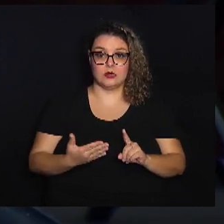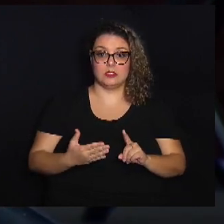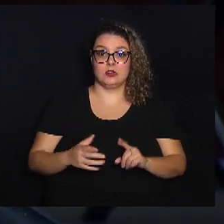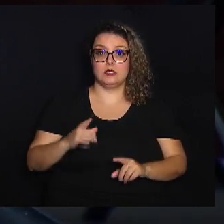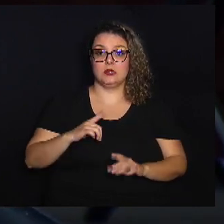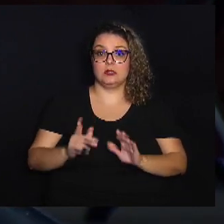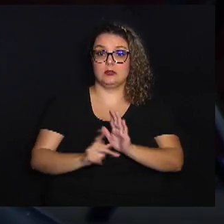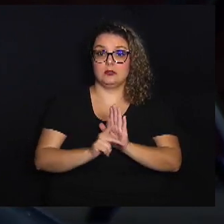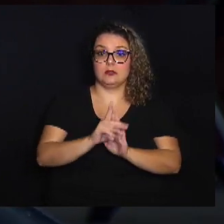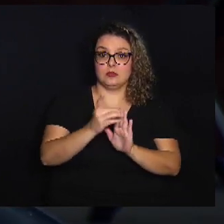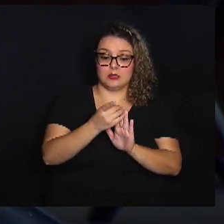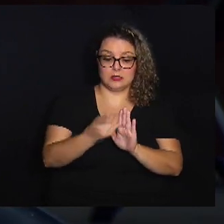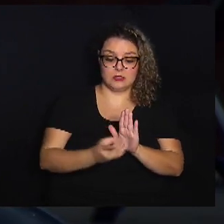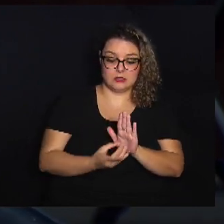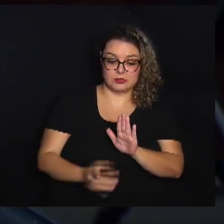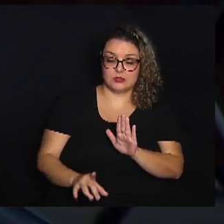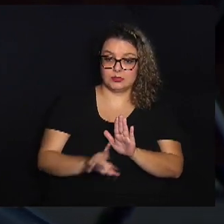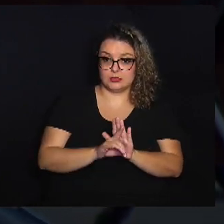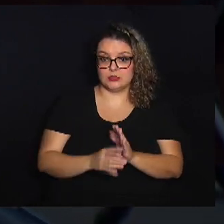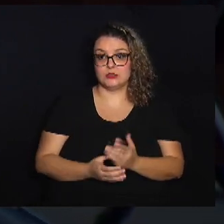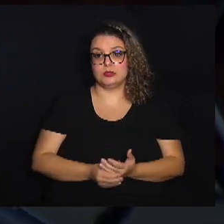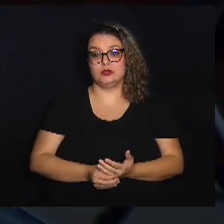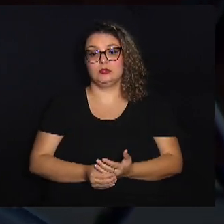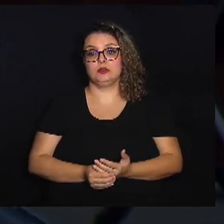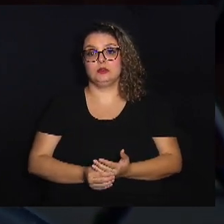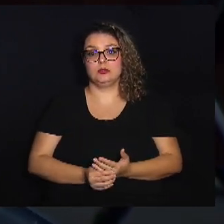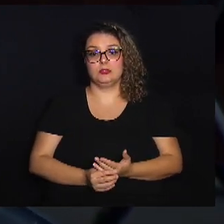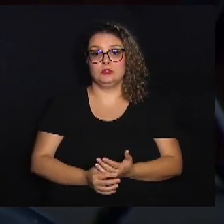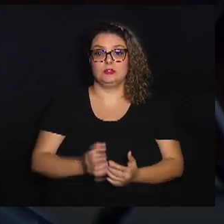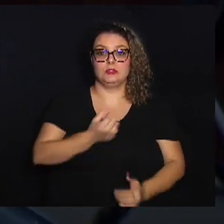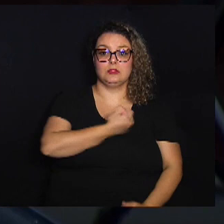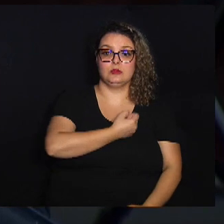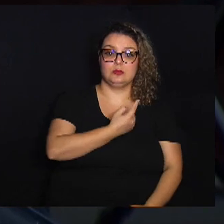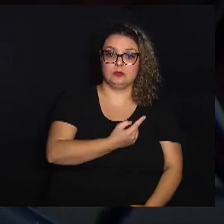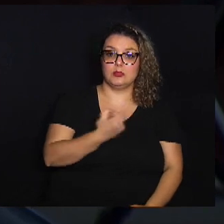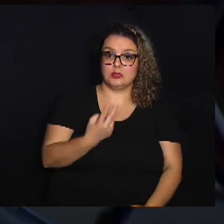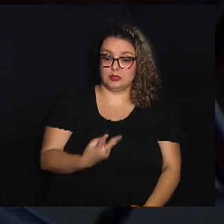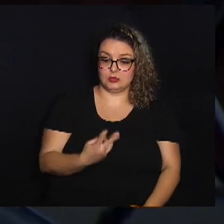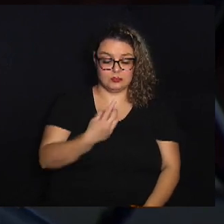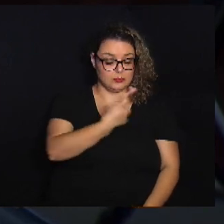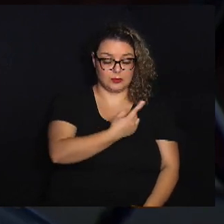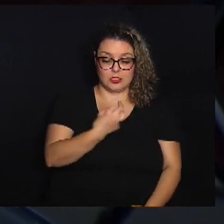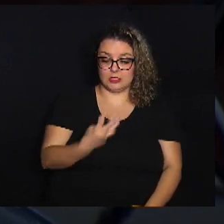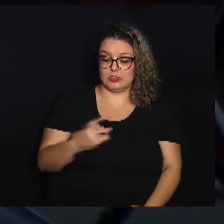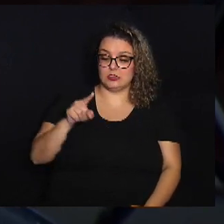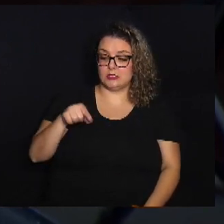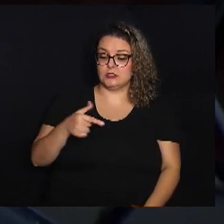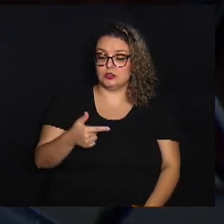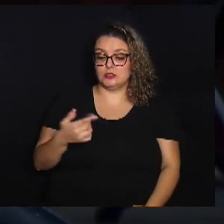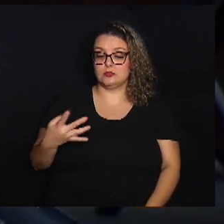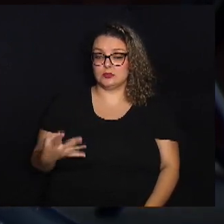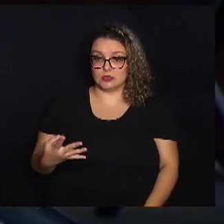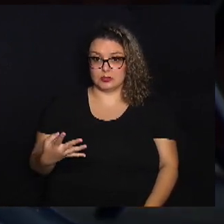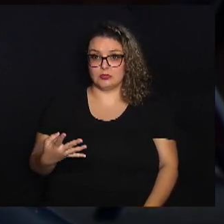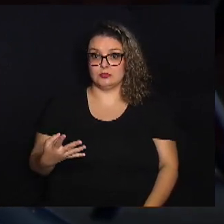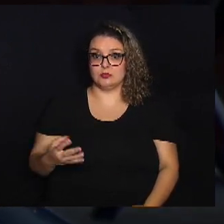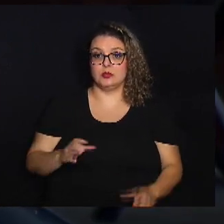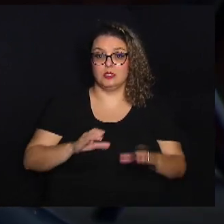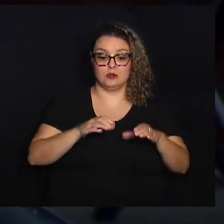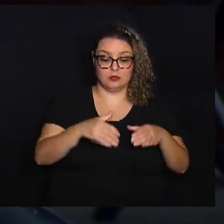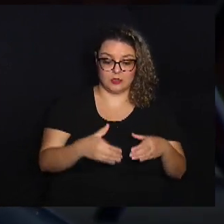projeto de decreto legislativo, que é o projeto número 13 de 2024, passou pela